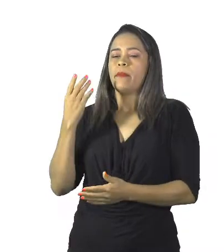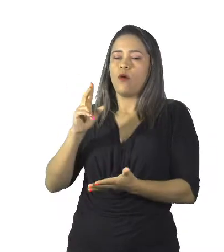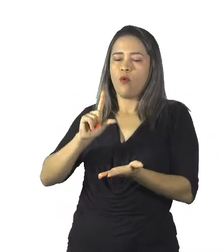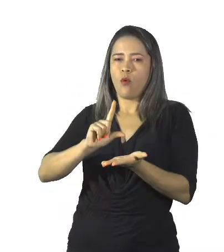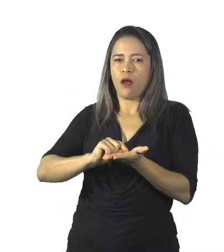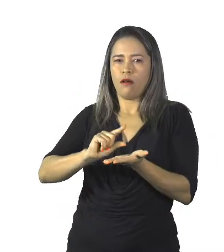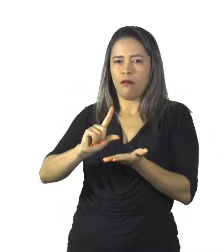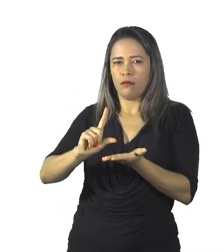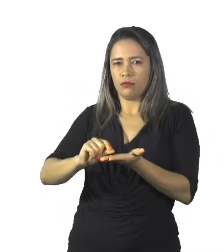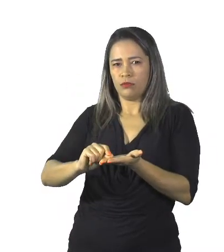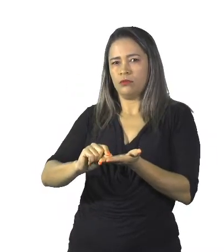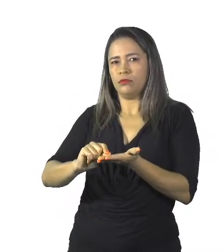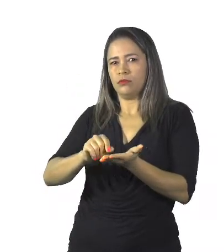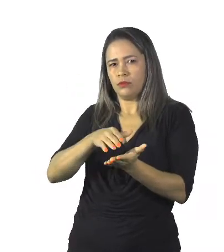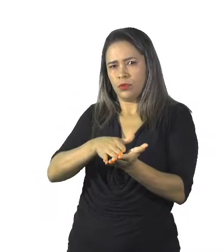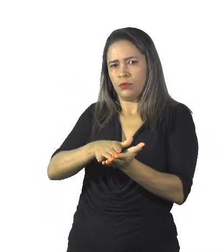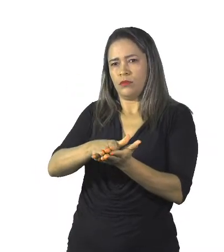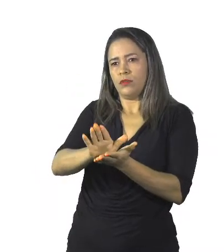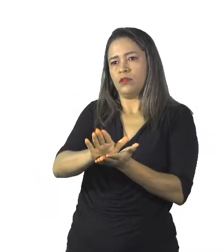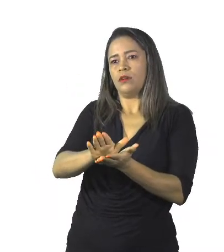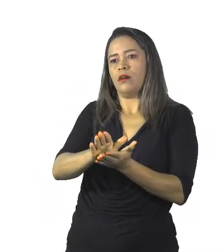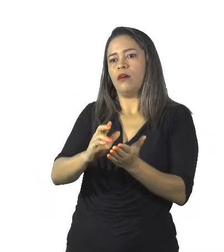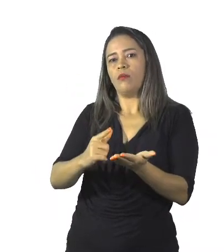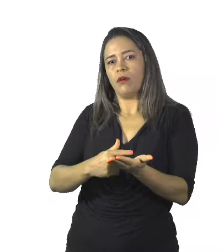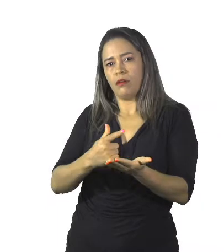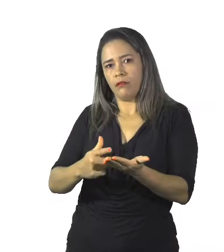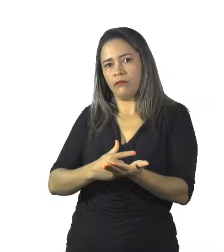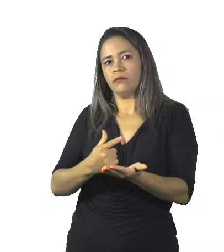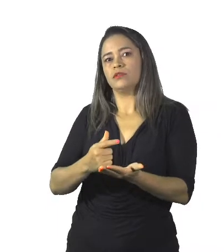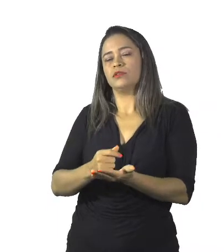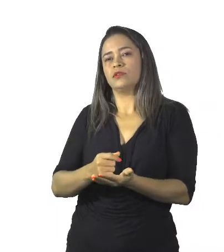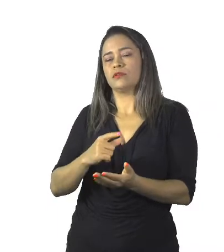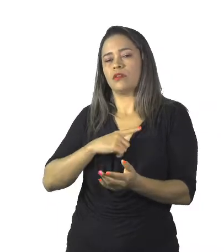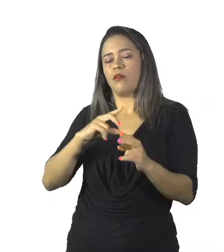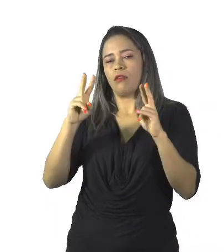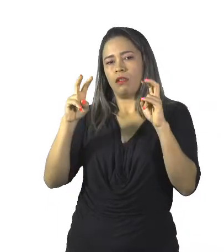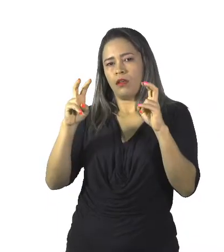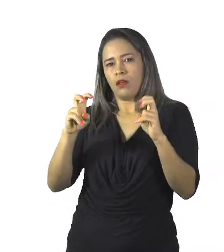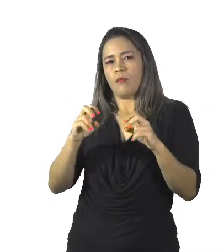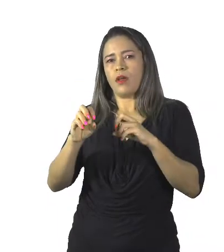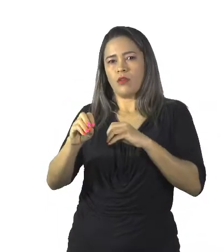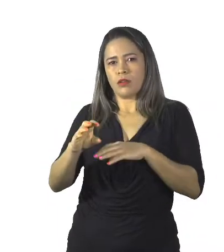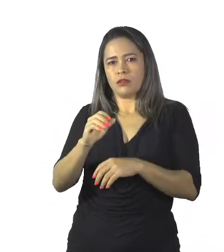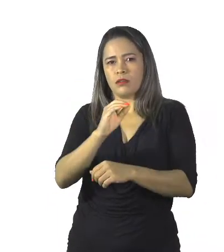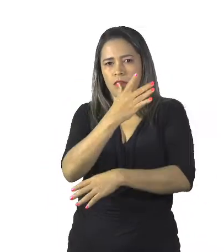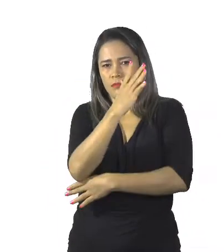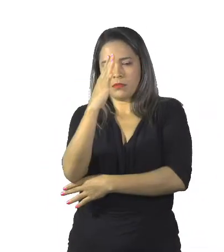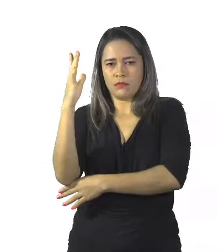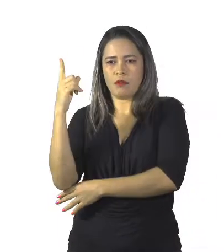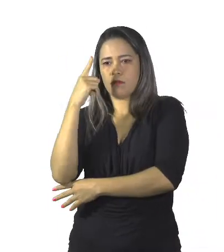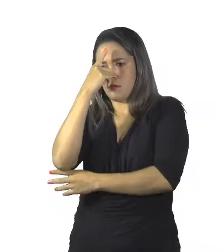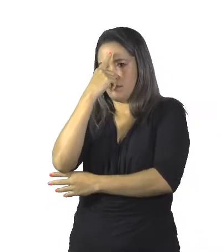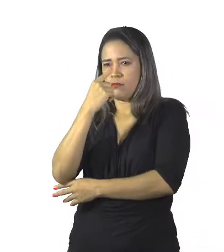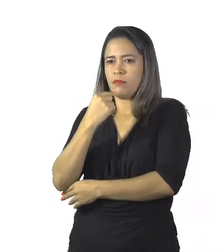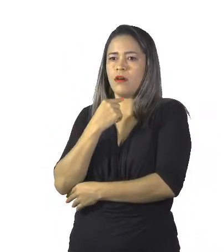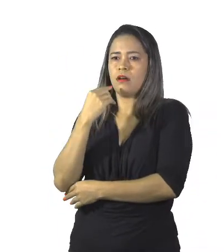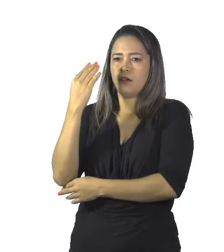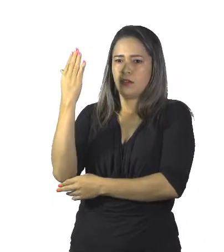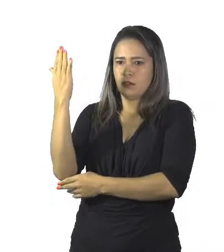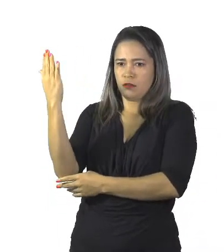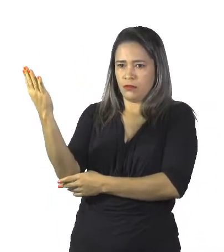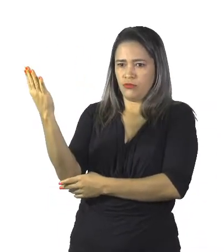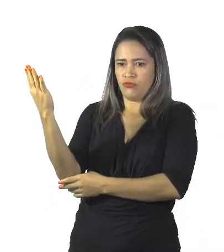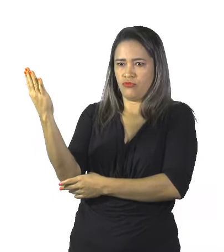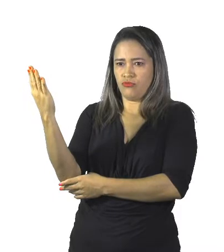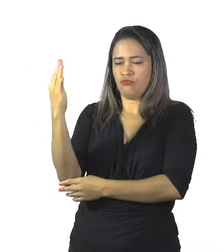revista sobre educação ambiental, e a primeira imagem retrata, não é, o córrego com a sua mata